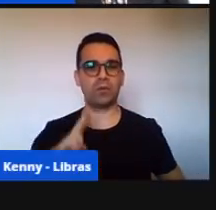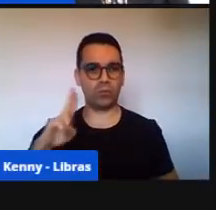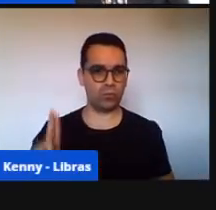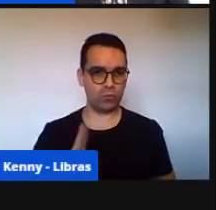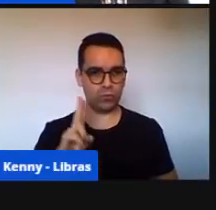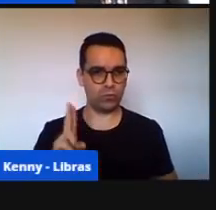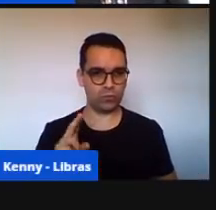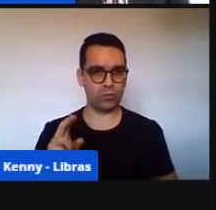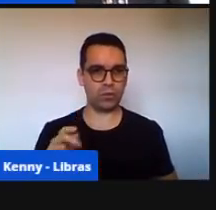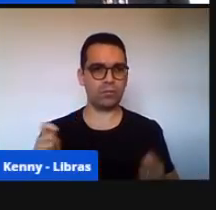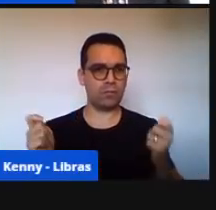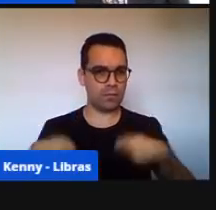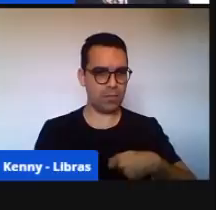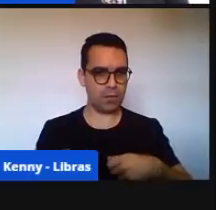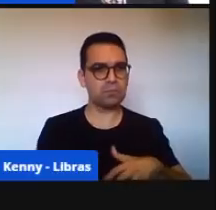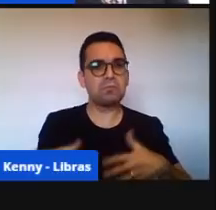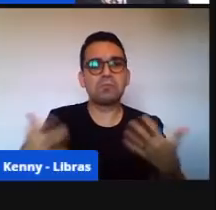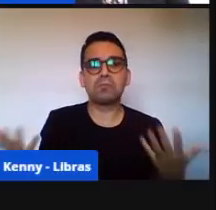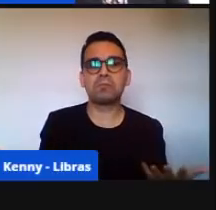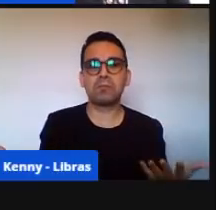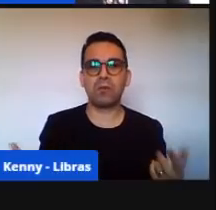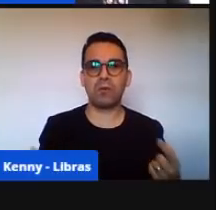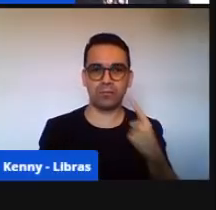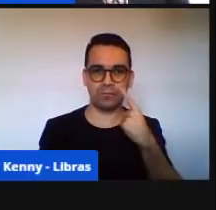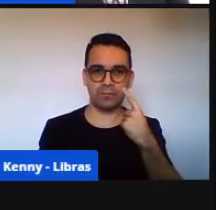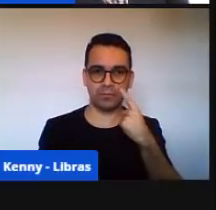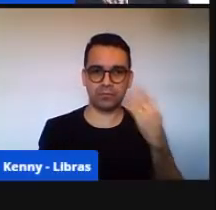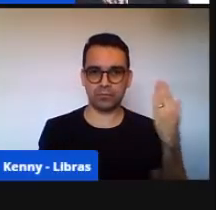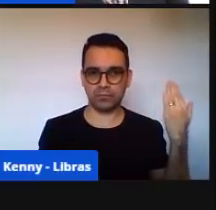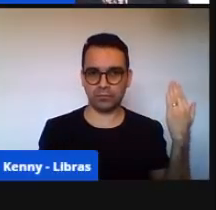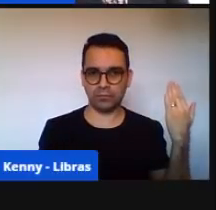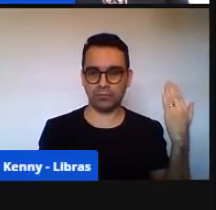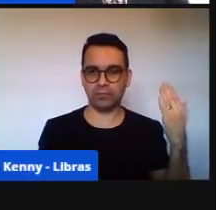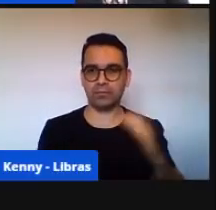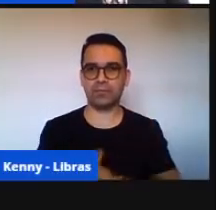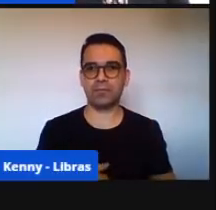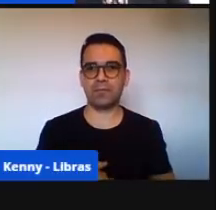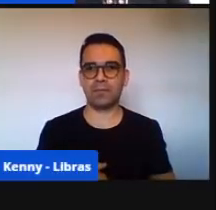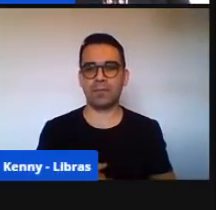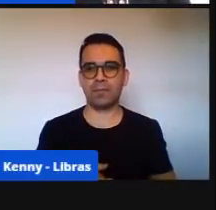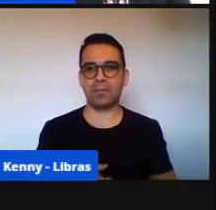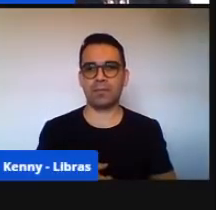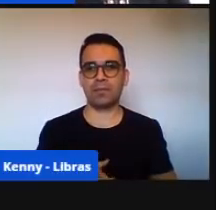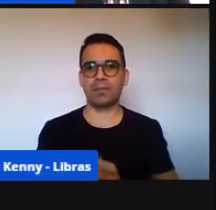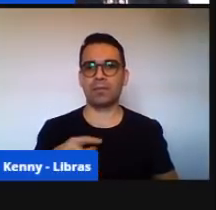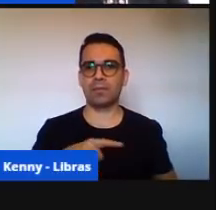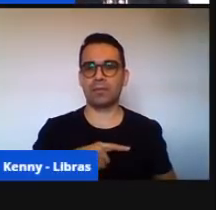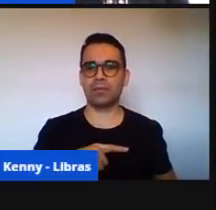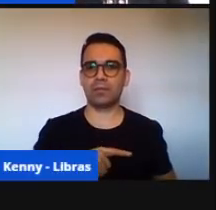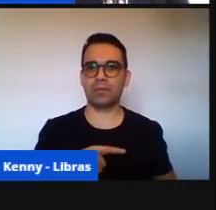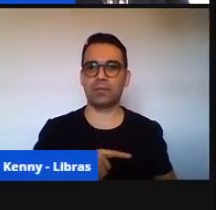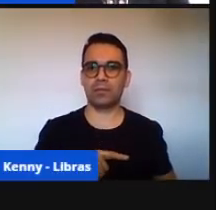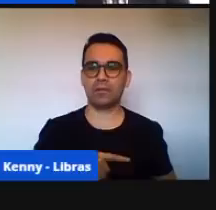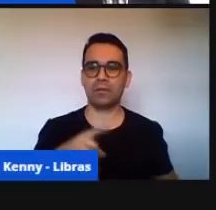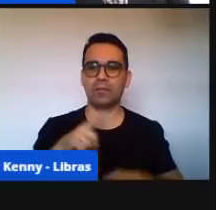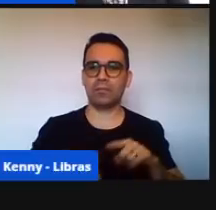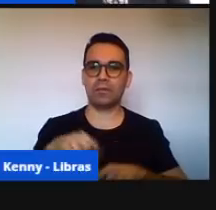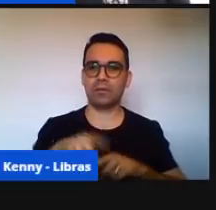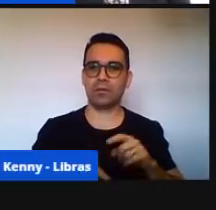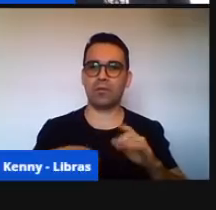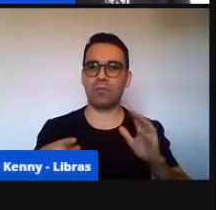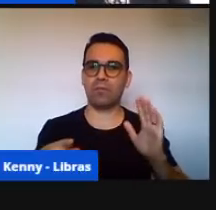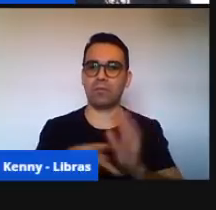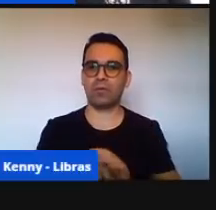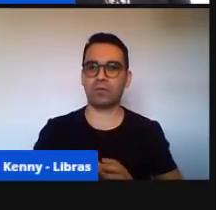ambiente onde a gente trabalha, dos alimentos, a gente utiliza produtos, né, produtos químicos.